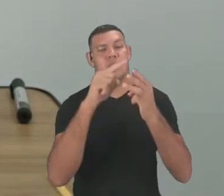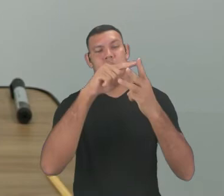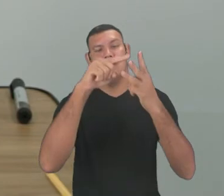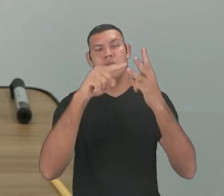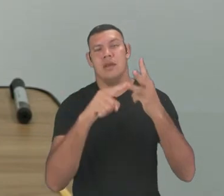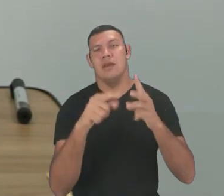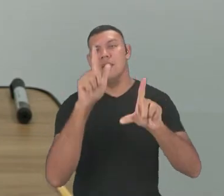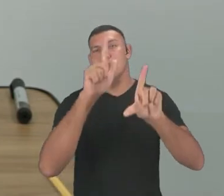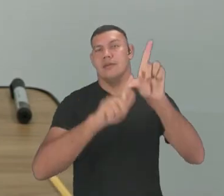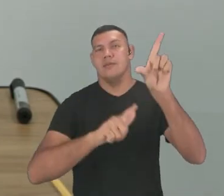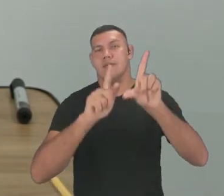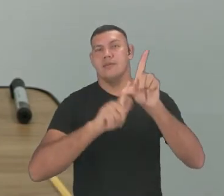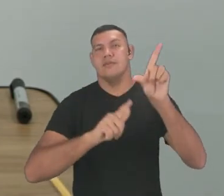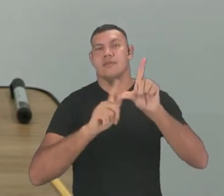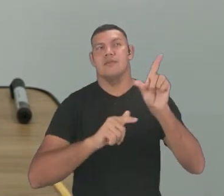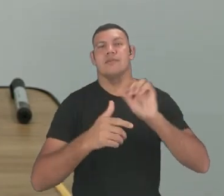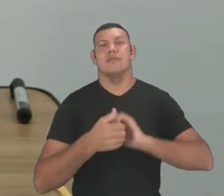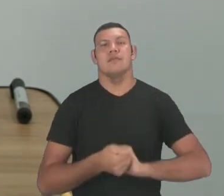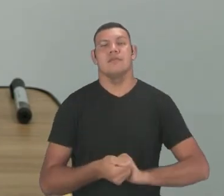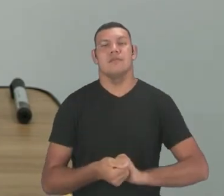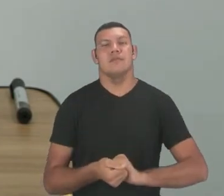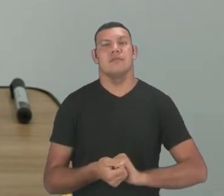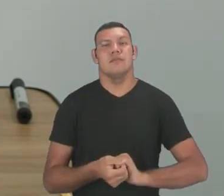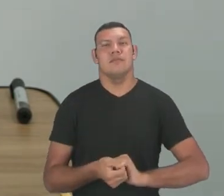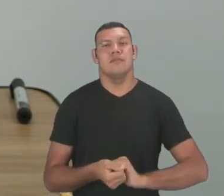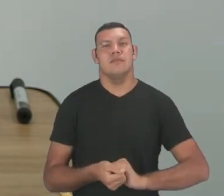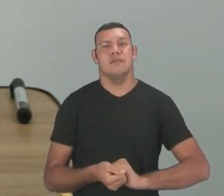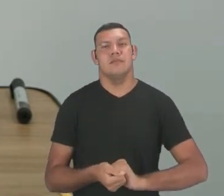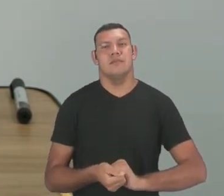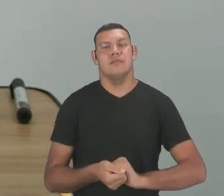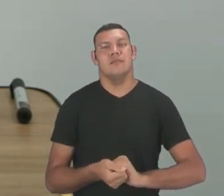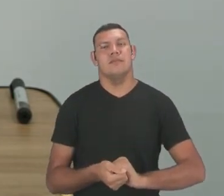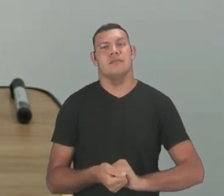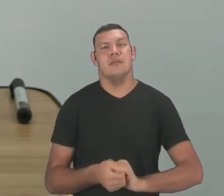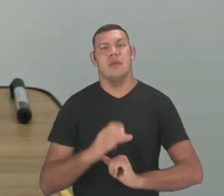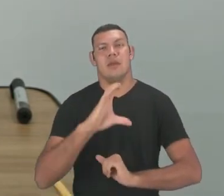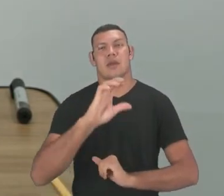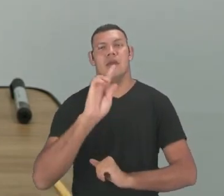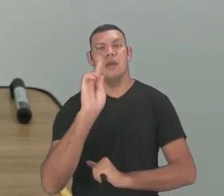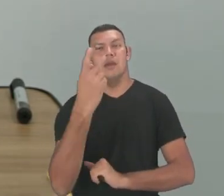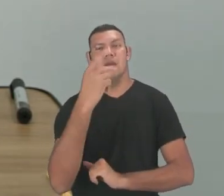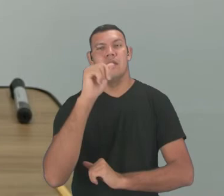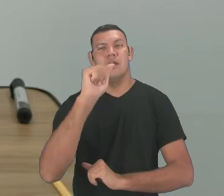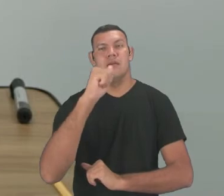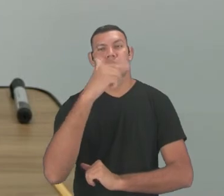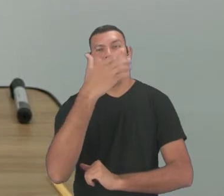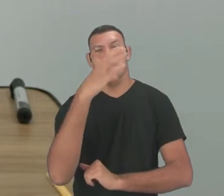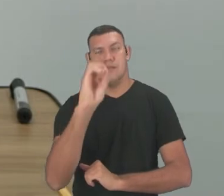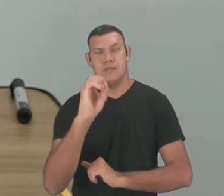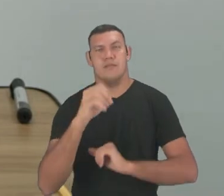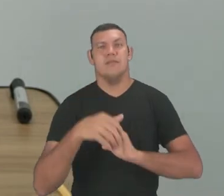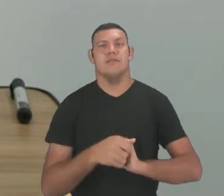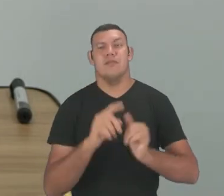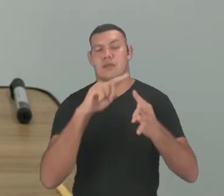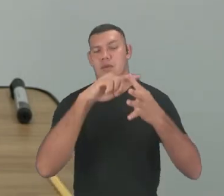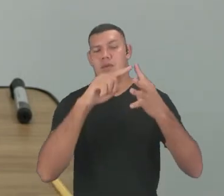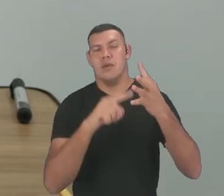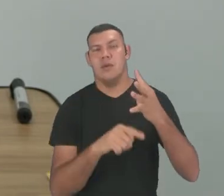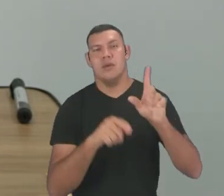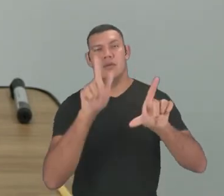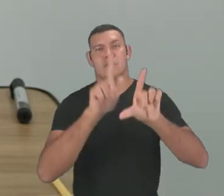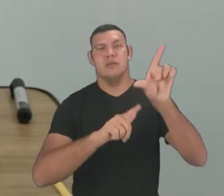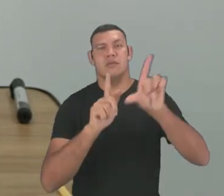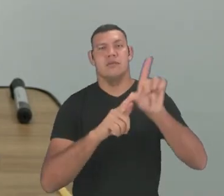quantas letras quatro letras ch a tio o